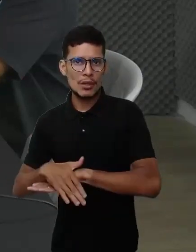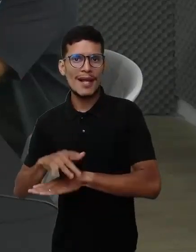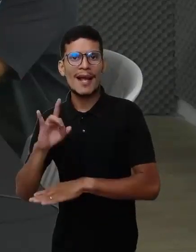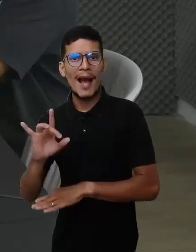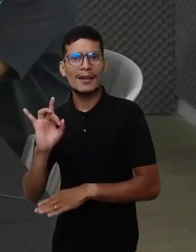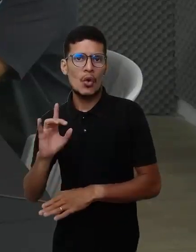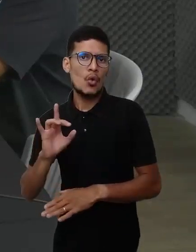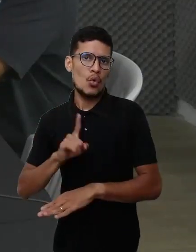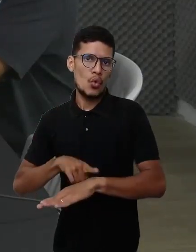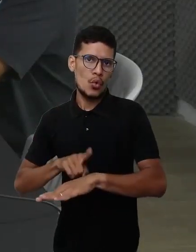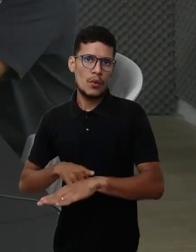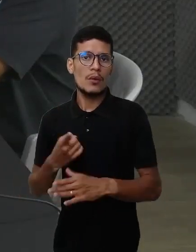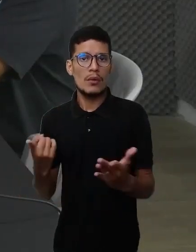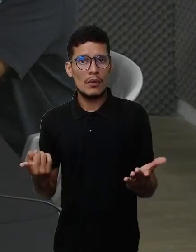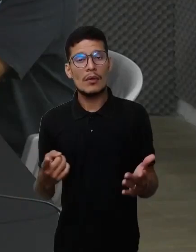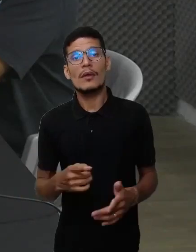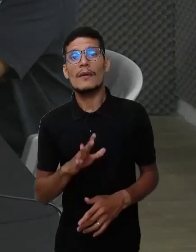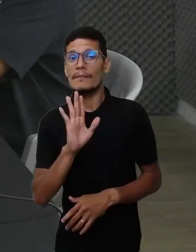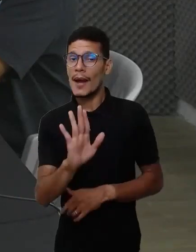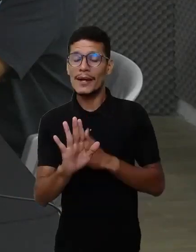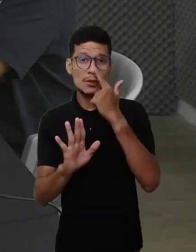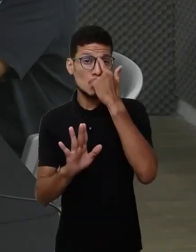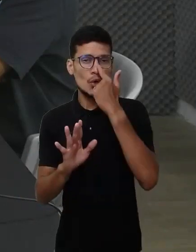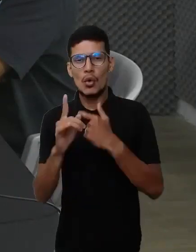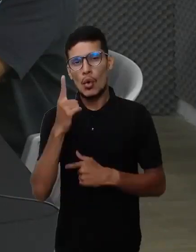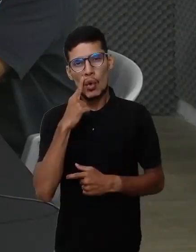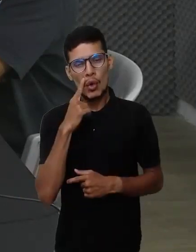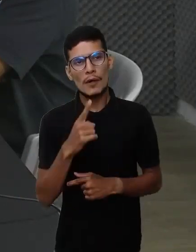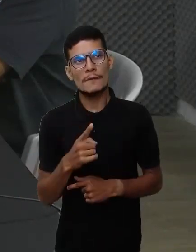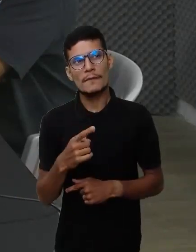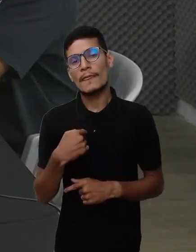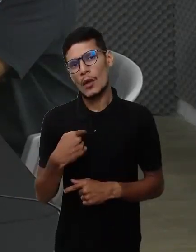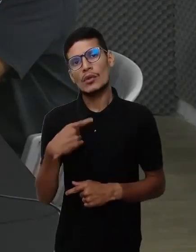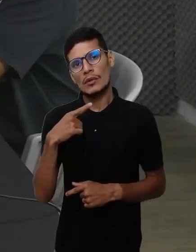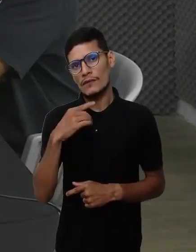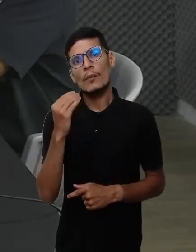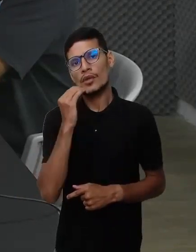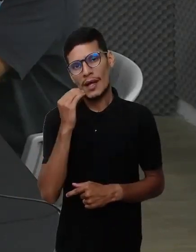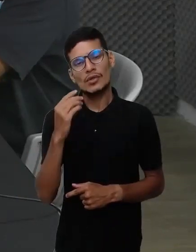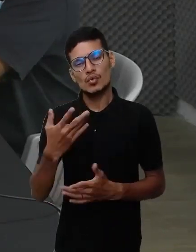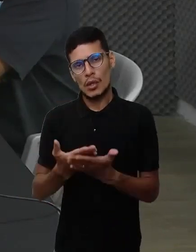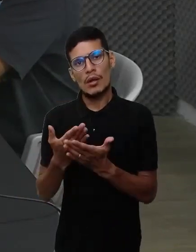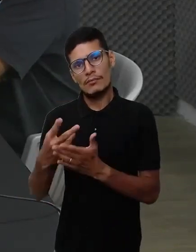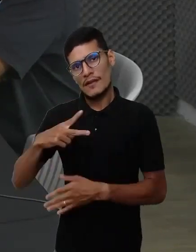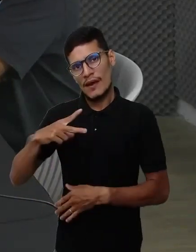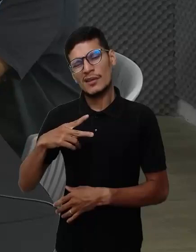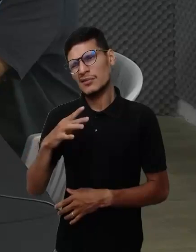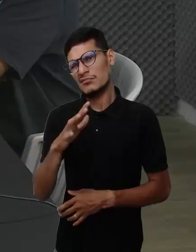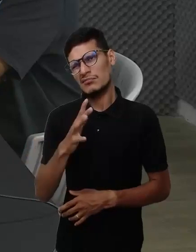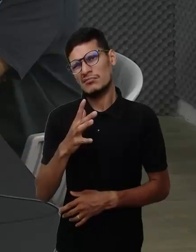2 de tarde. Isso desde que, sei lá, né? Eu tive o privilégio de estudar na escola privada no